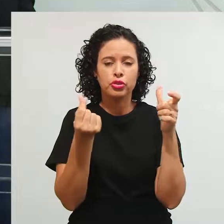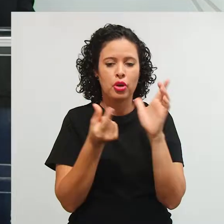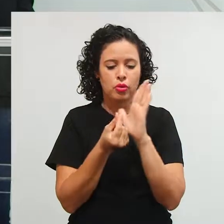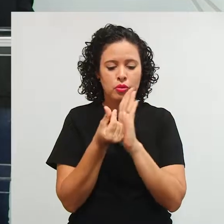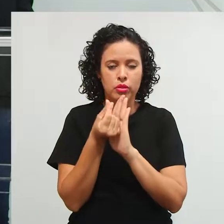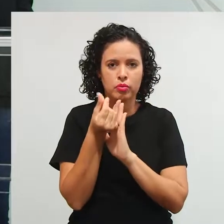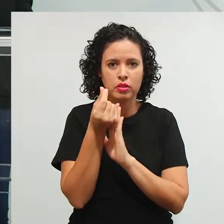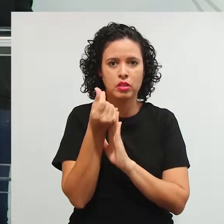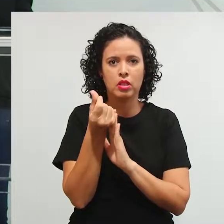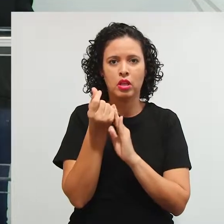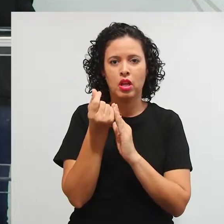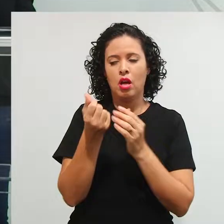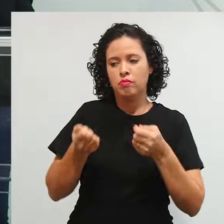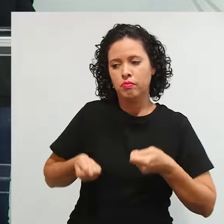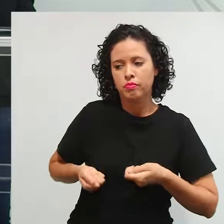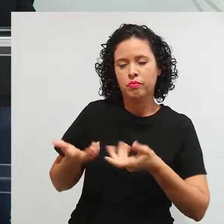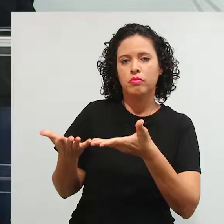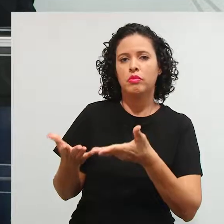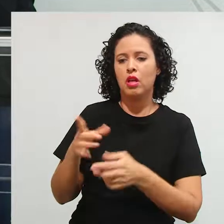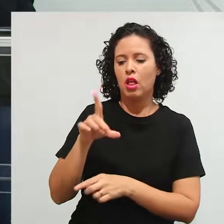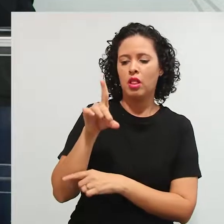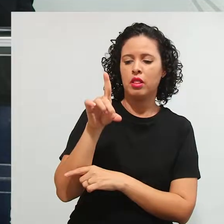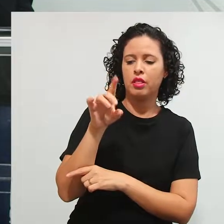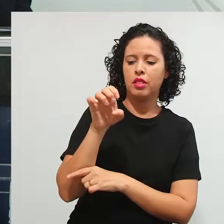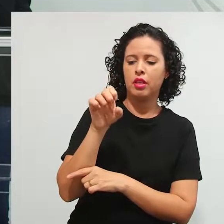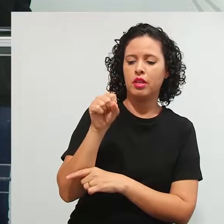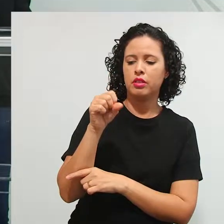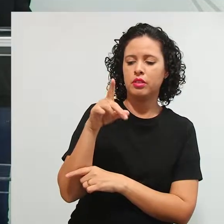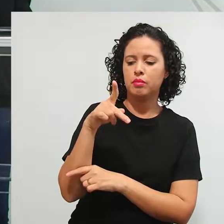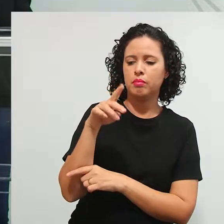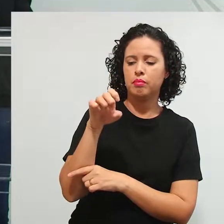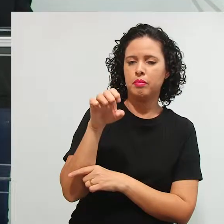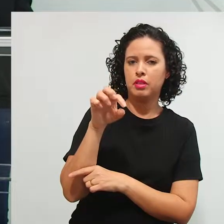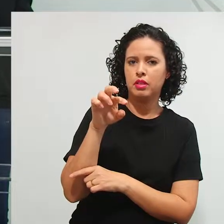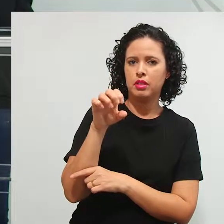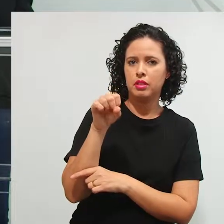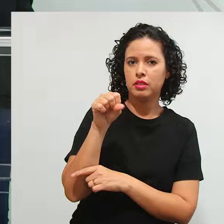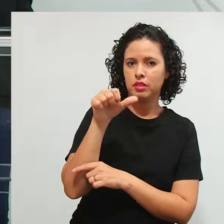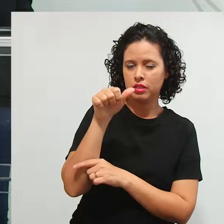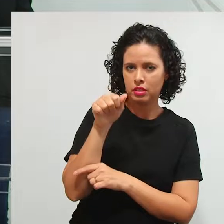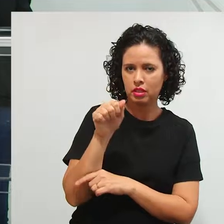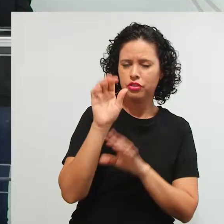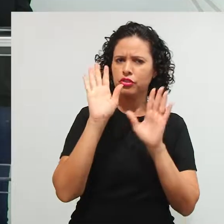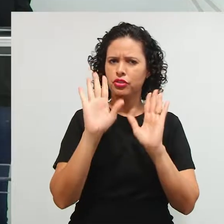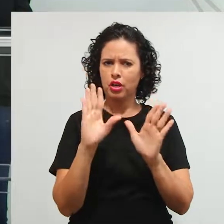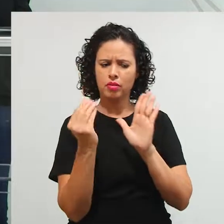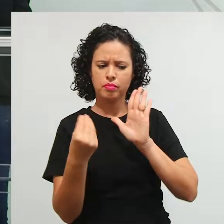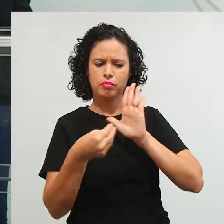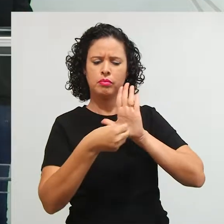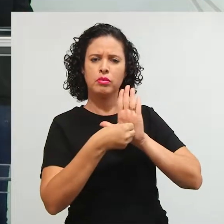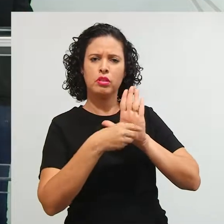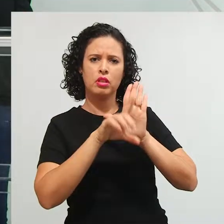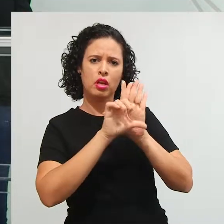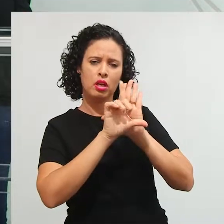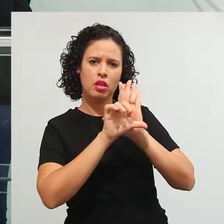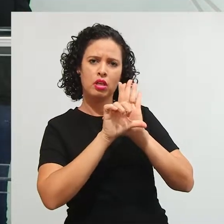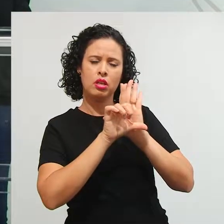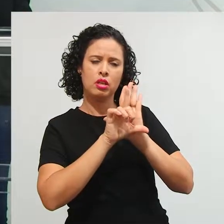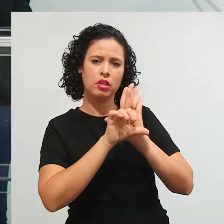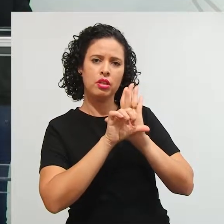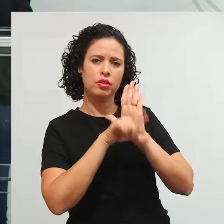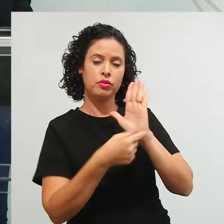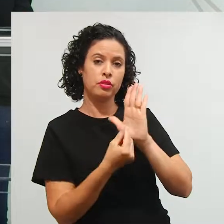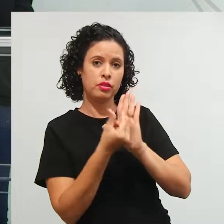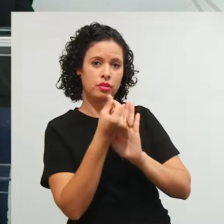despesa orçamentária, que está lá definido na Lei Orçamentária